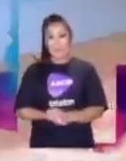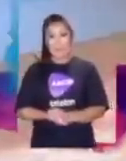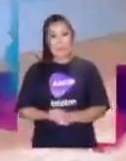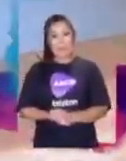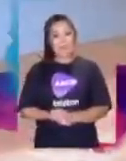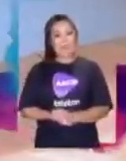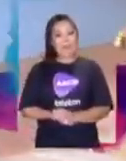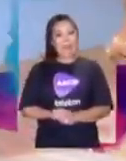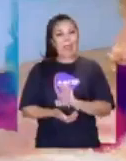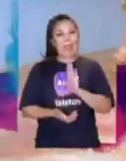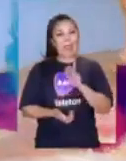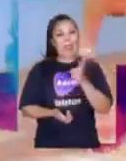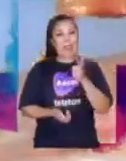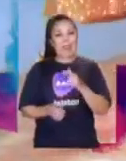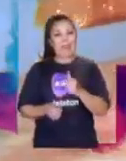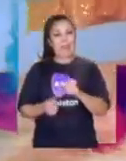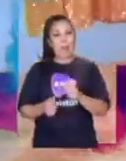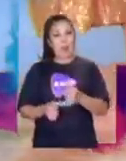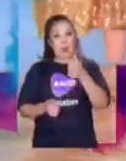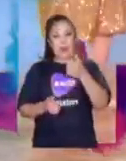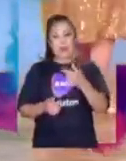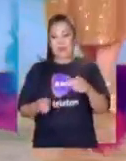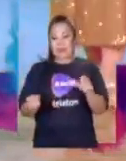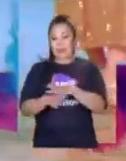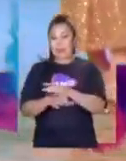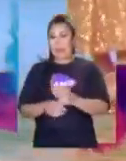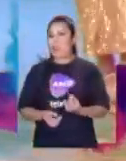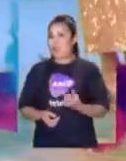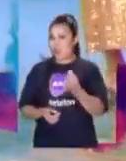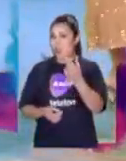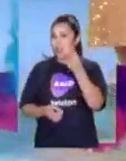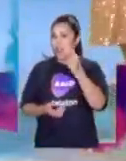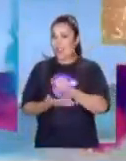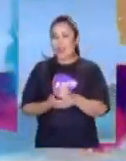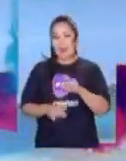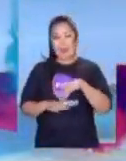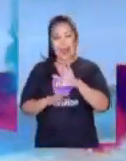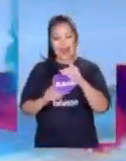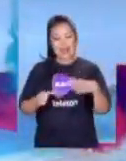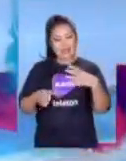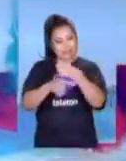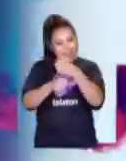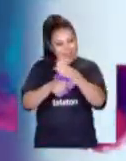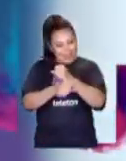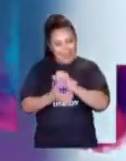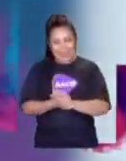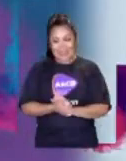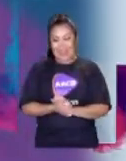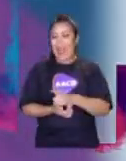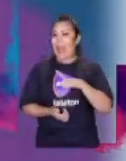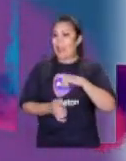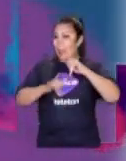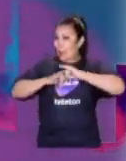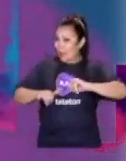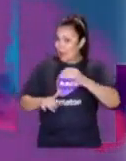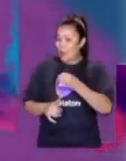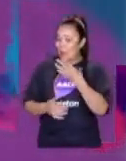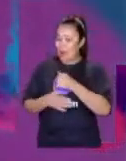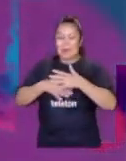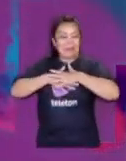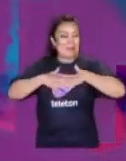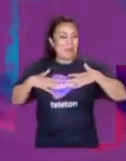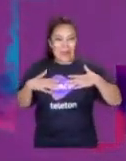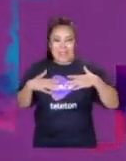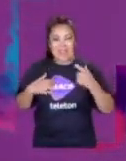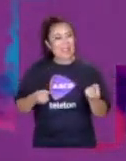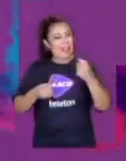Estão chegando umas doações. Chegando grana, isso é bom. E agora não tem mais boa, cheque, Marcelo, né? Tem uma notícia boa, tem sim. Prazer enorme